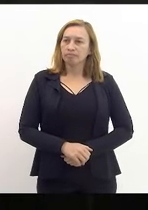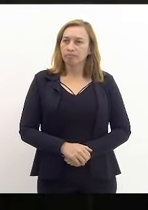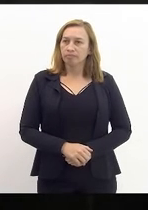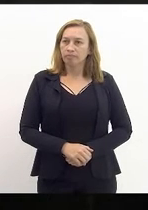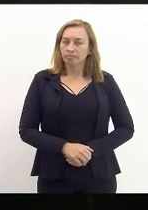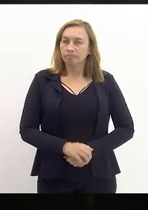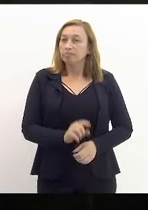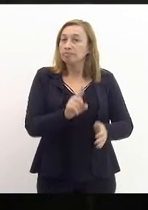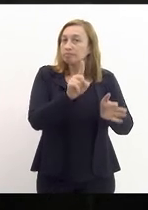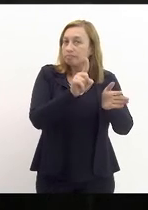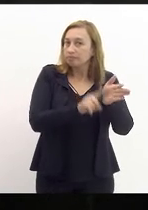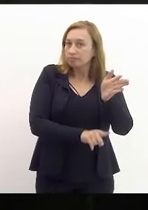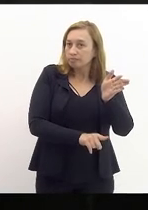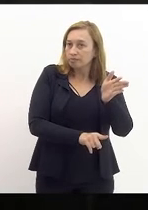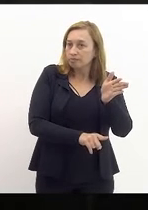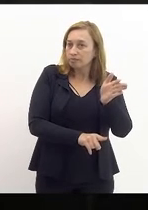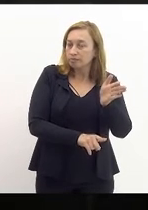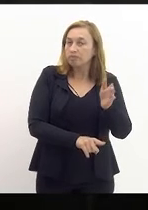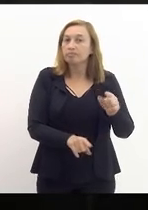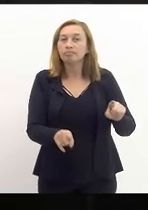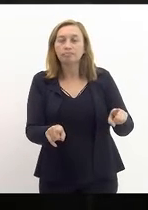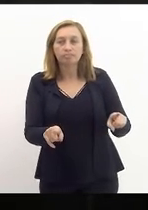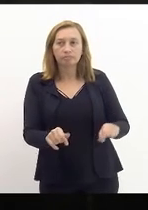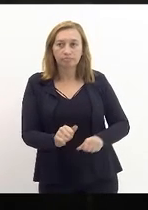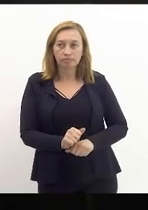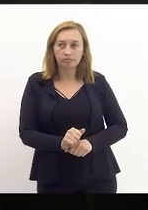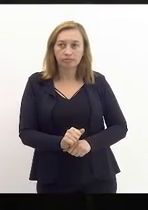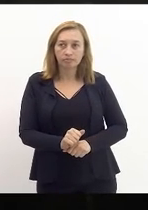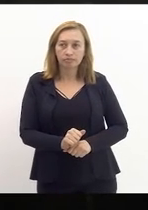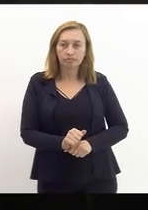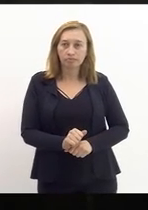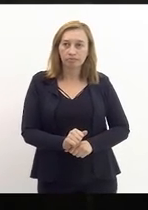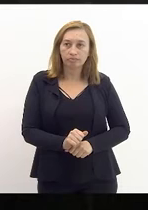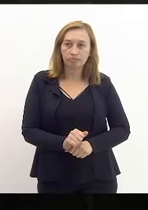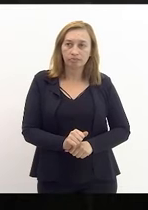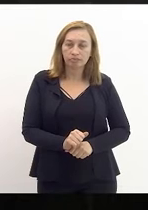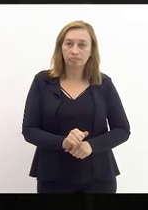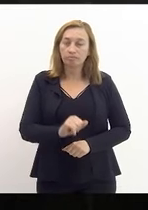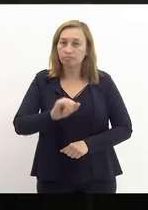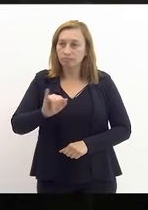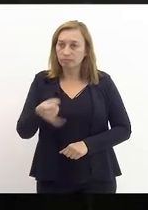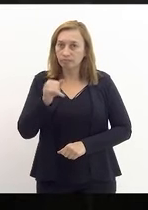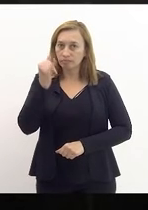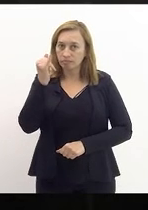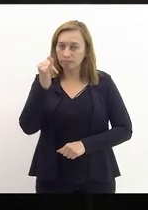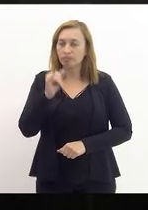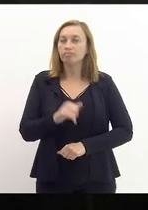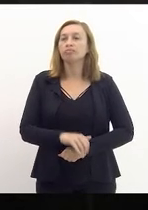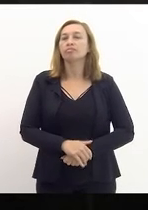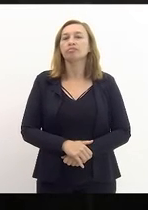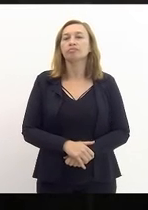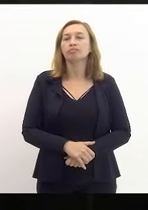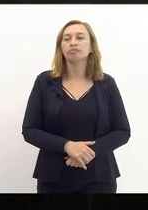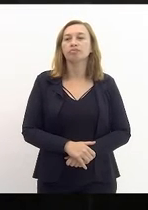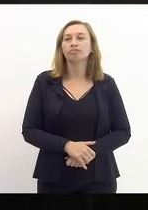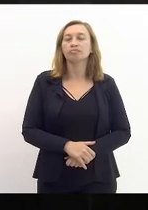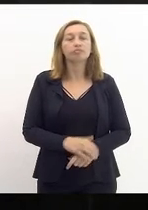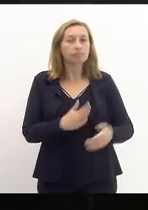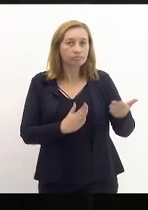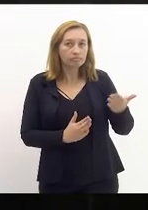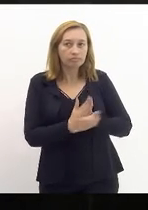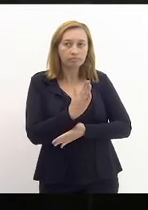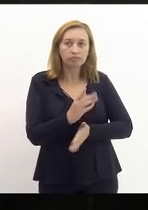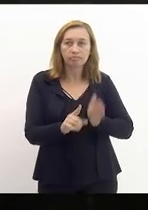e a diminuição também da carga de juros e nós